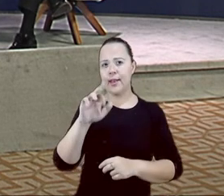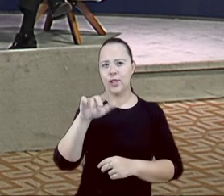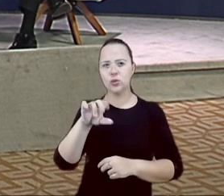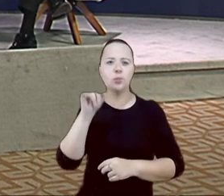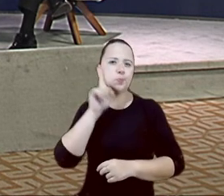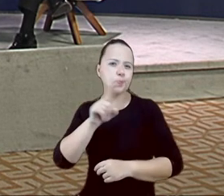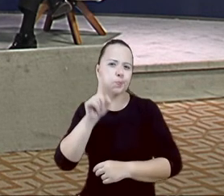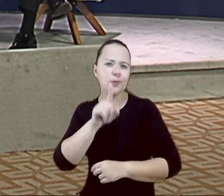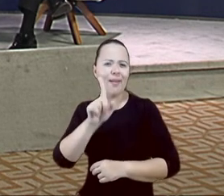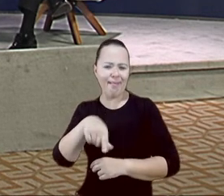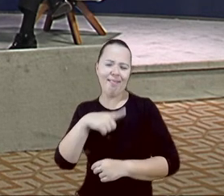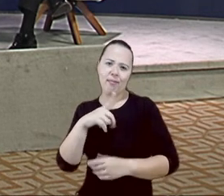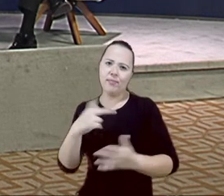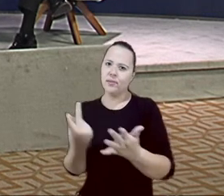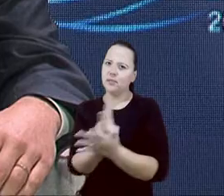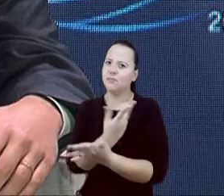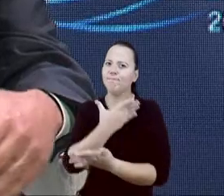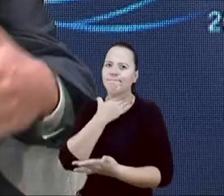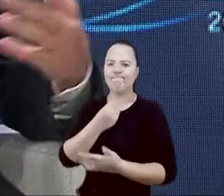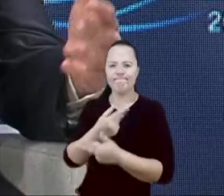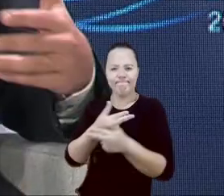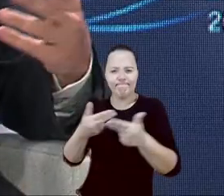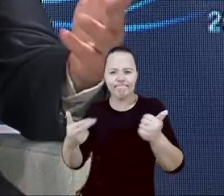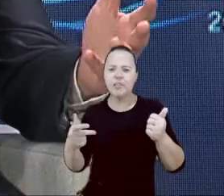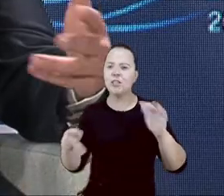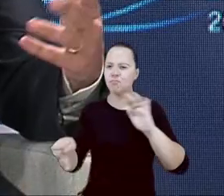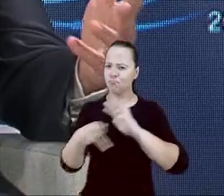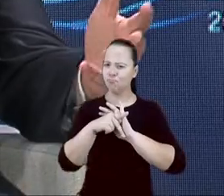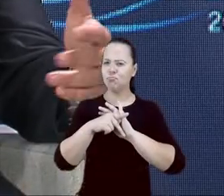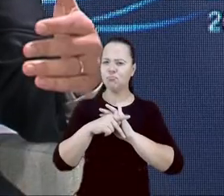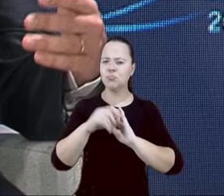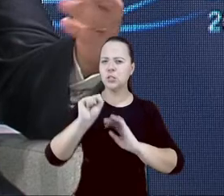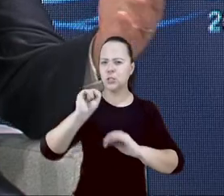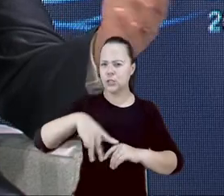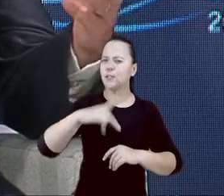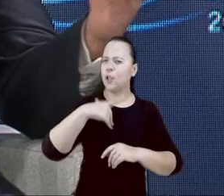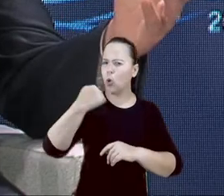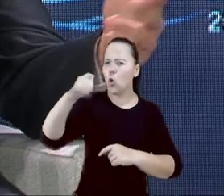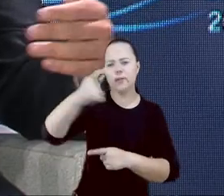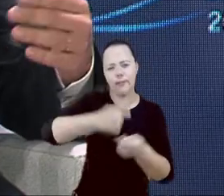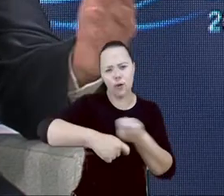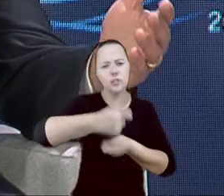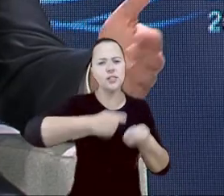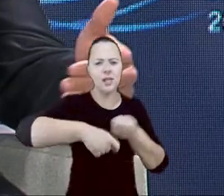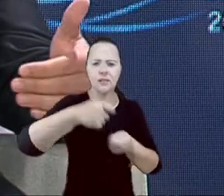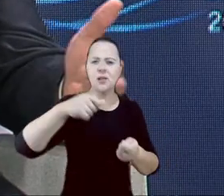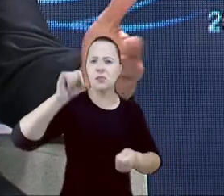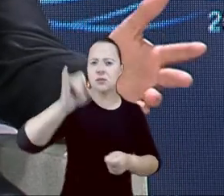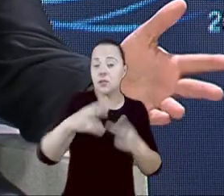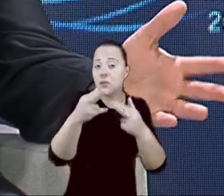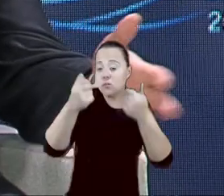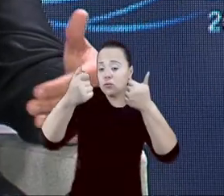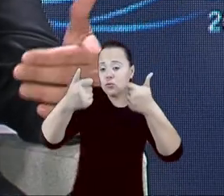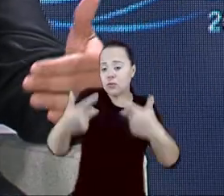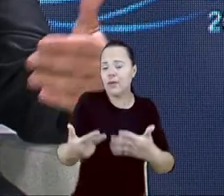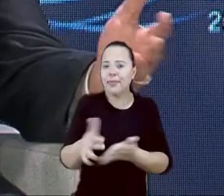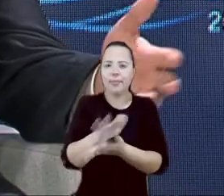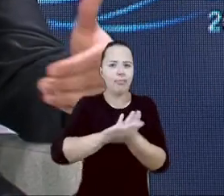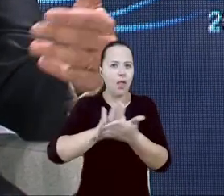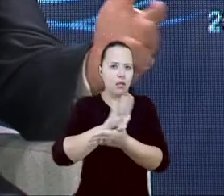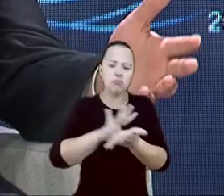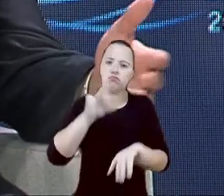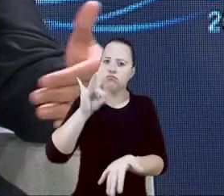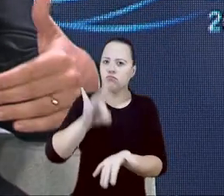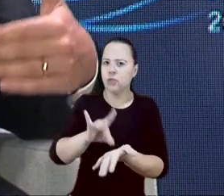é diretamente ligado a crédito É tem algumas outras negociações acontecendo mas também como a gente falou aqui nada foi realmente nada